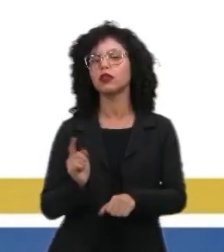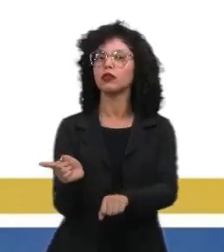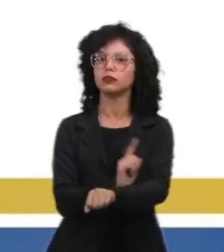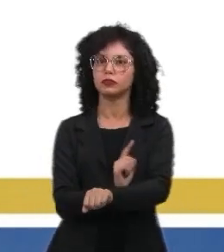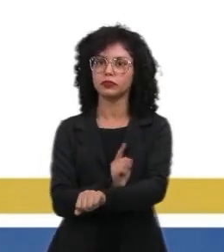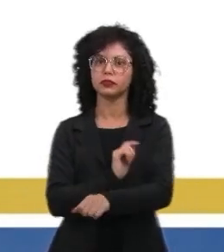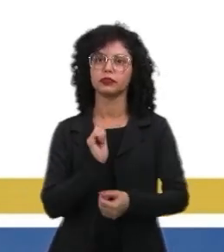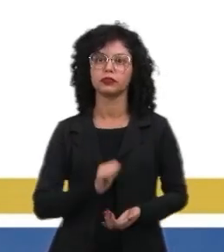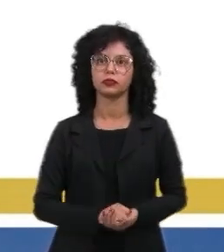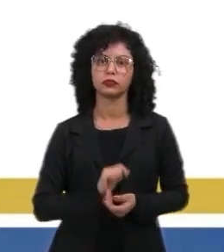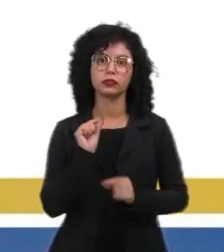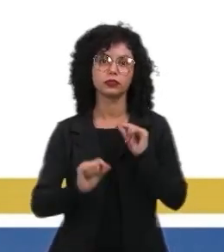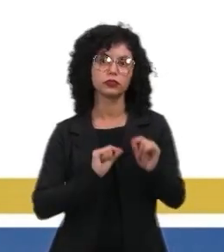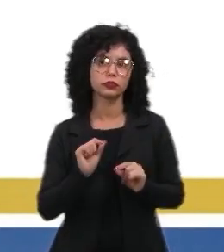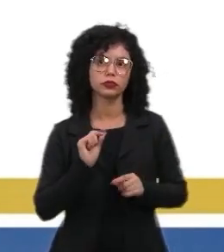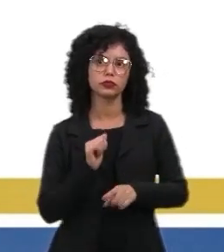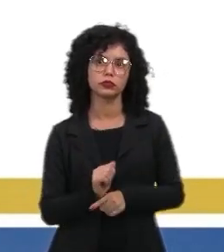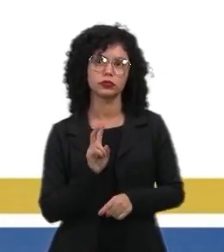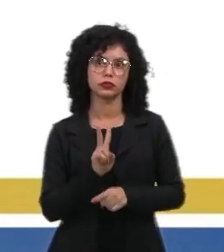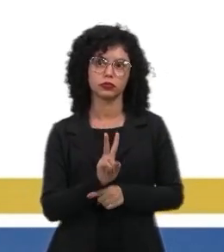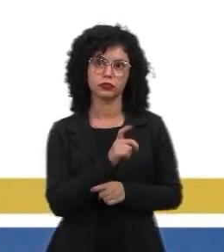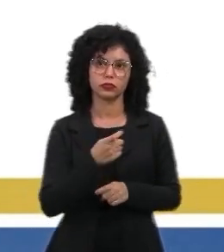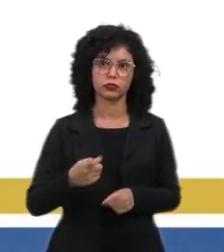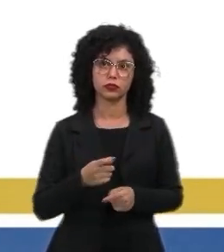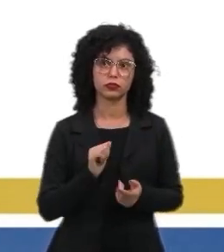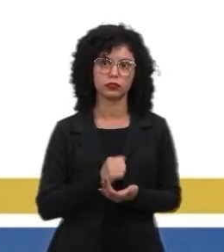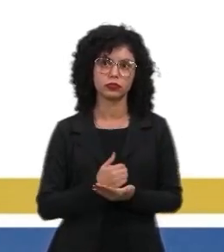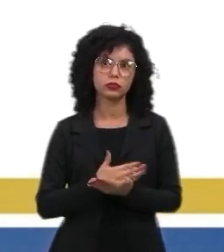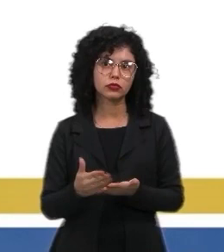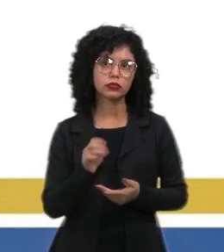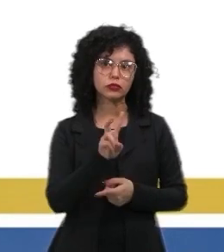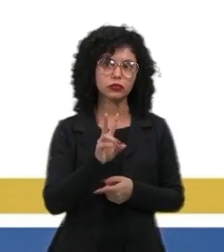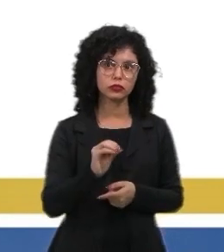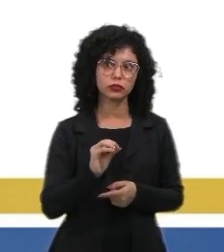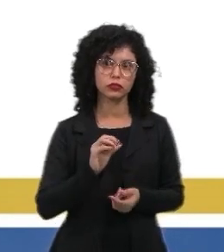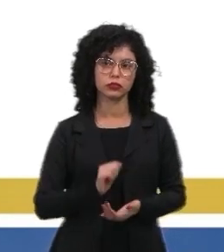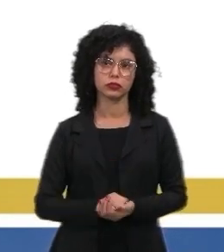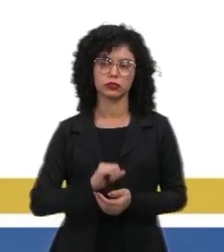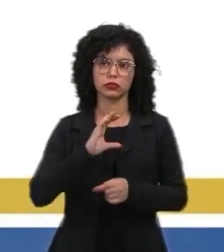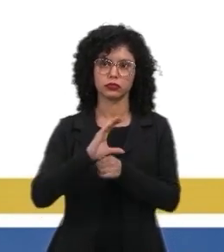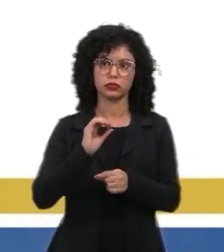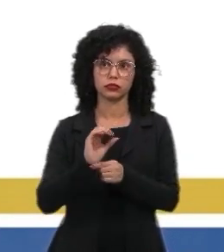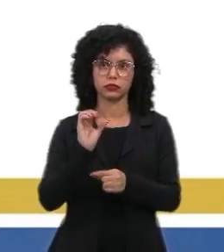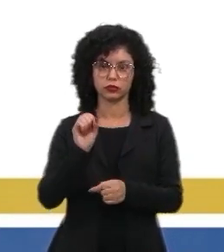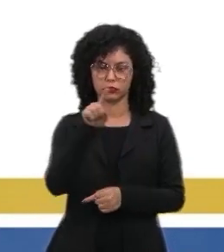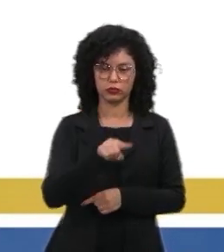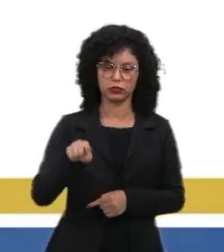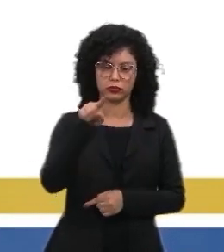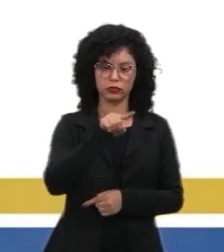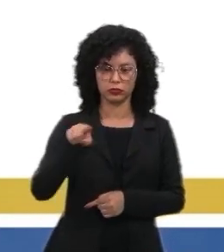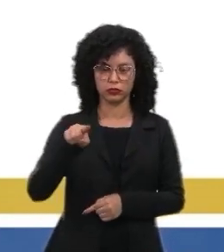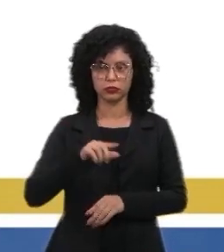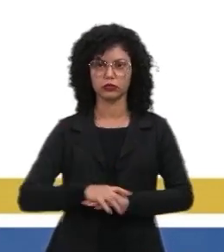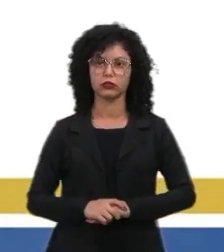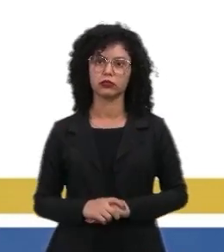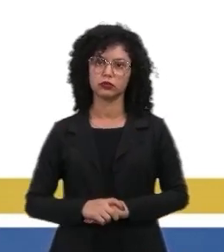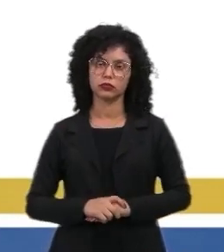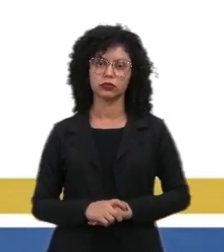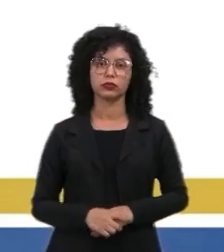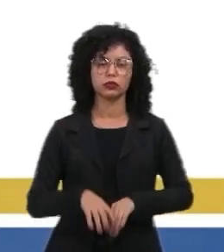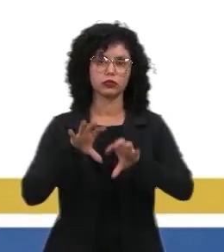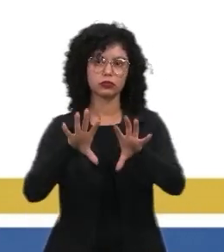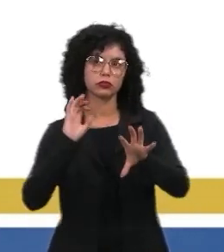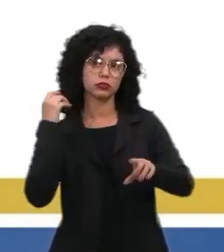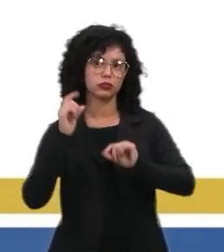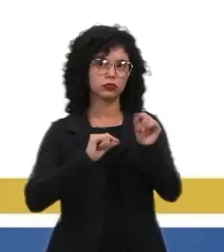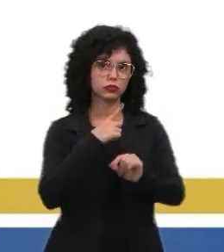velocidade. Velocidade vai ser o quê? Velocidade final vai ser igual a velocidade inicial vezes cosseno do ângulo, que é o cosseno de θ. Dessa